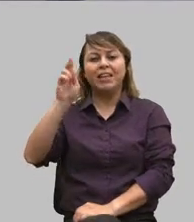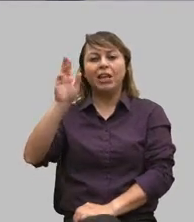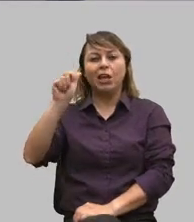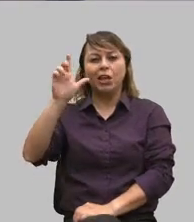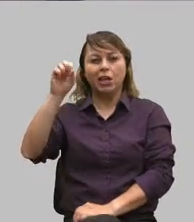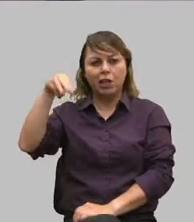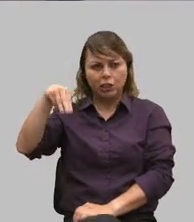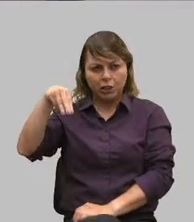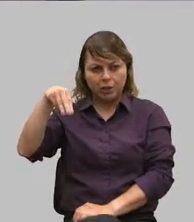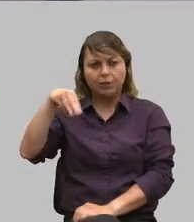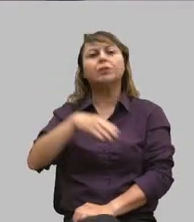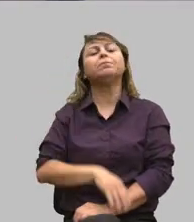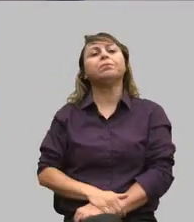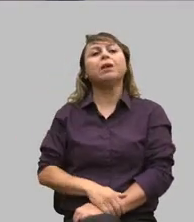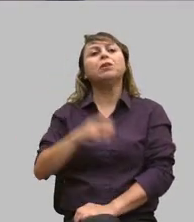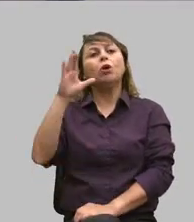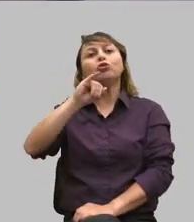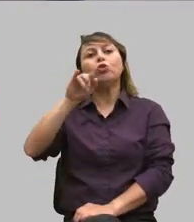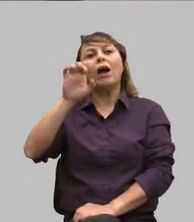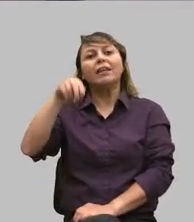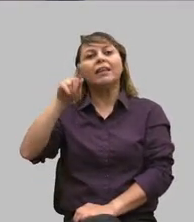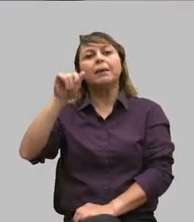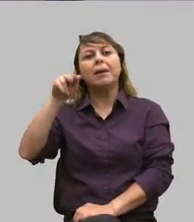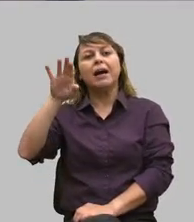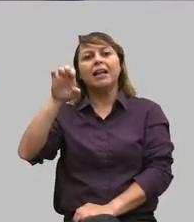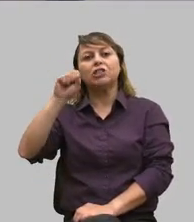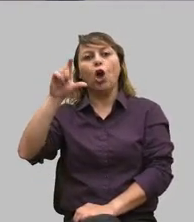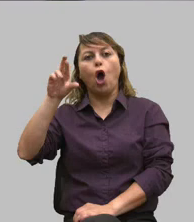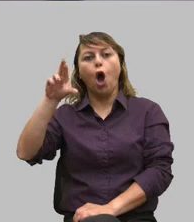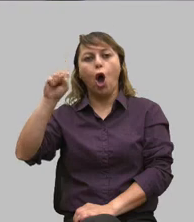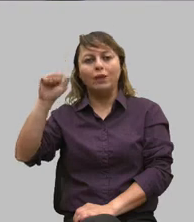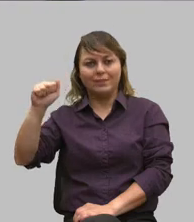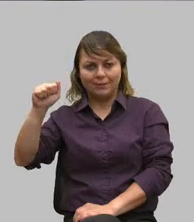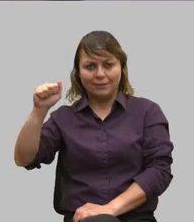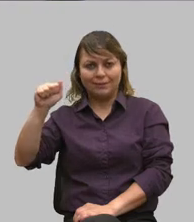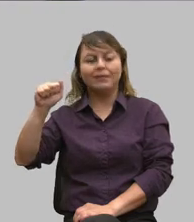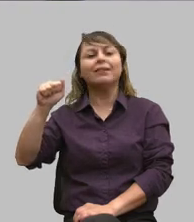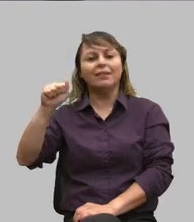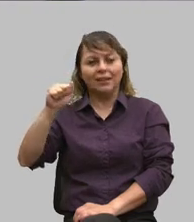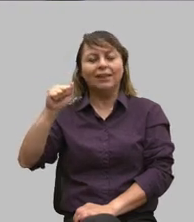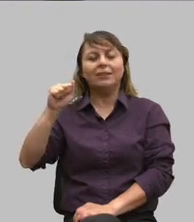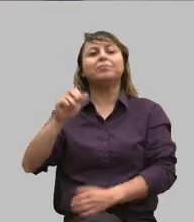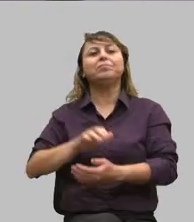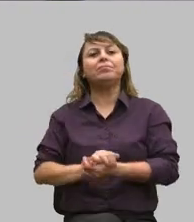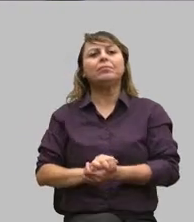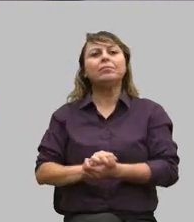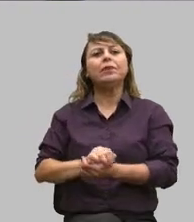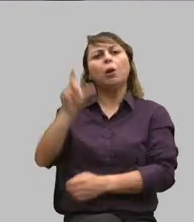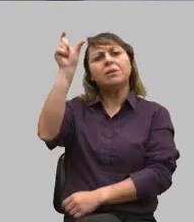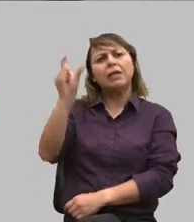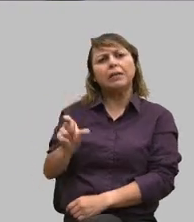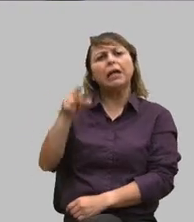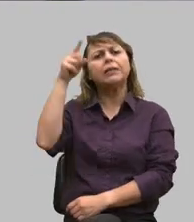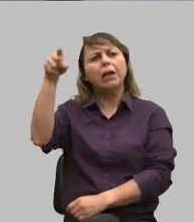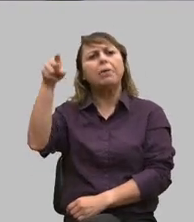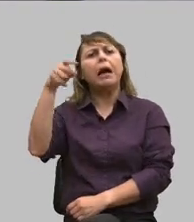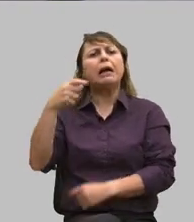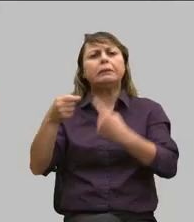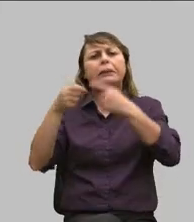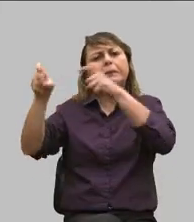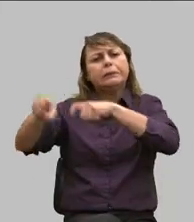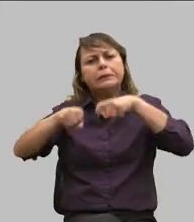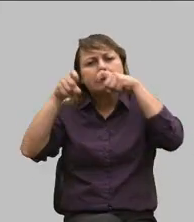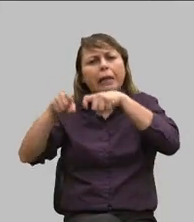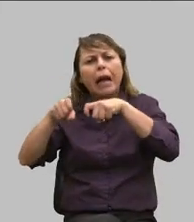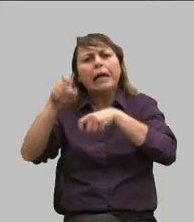Joaquim Guimarães Rosa né que é personagem aí de de Guimarães rosas que é o garoto do Sertão que não entende o universo dos